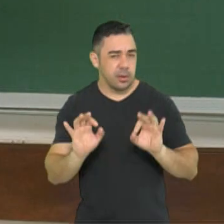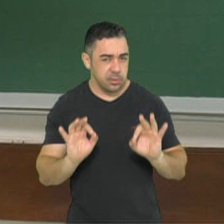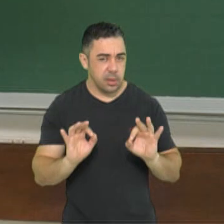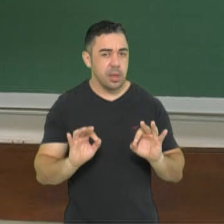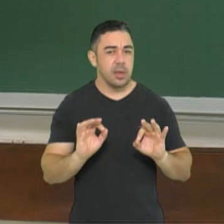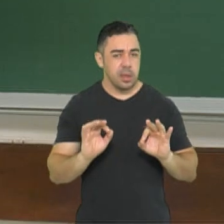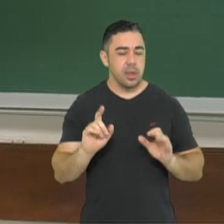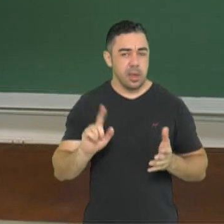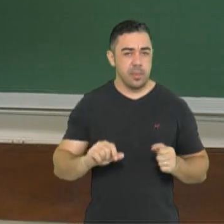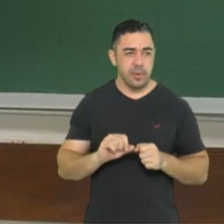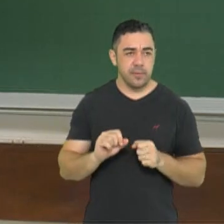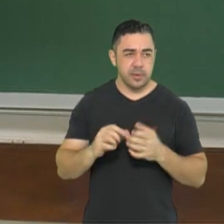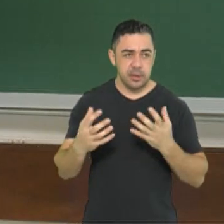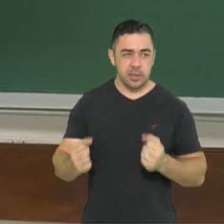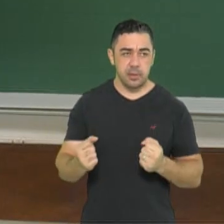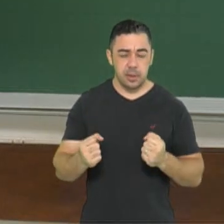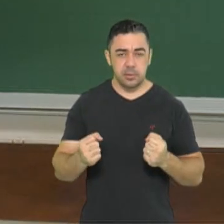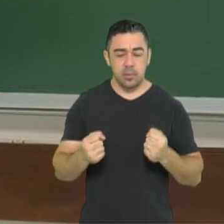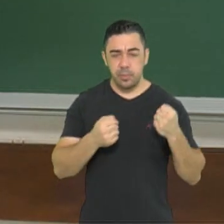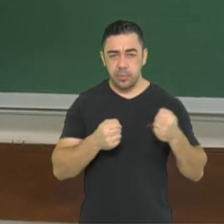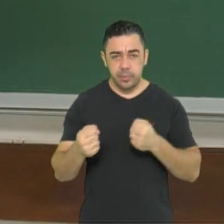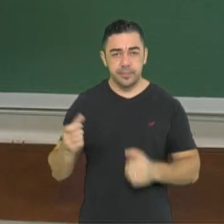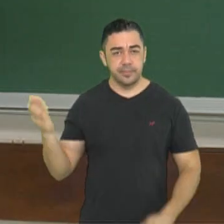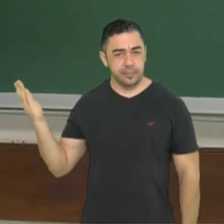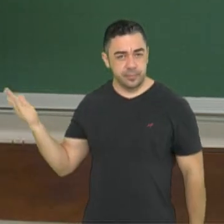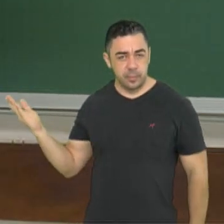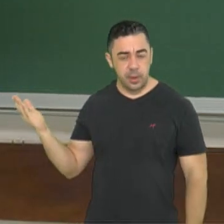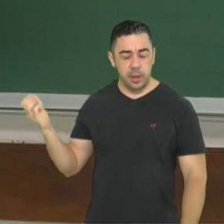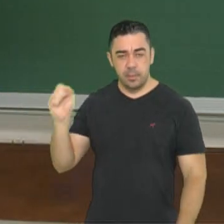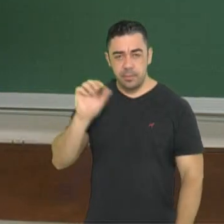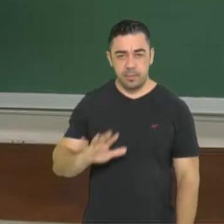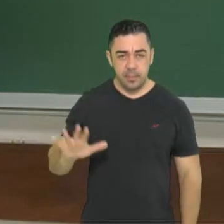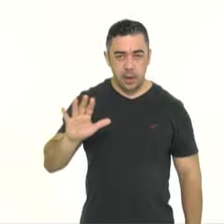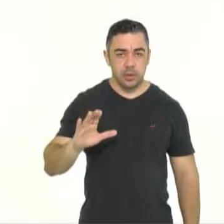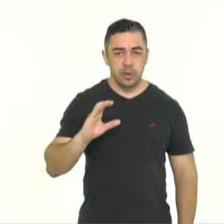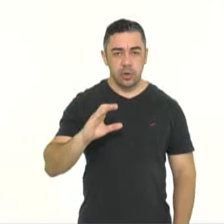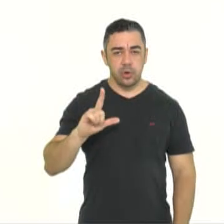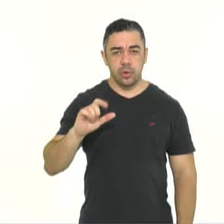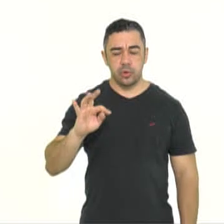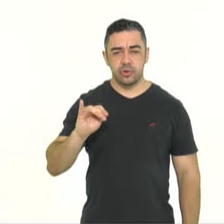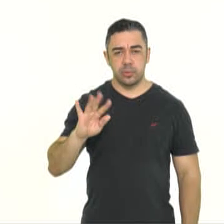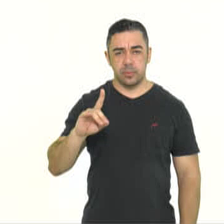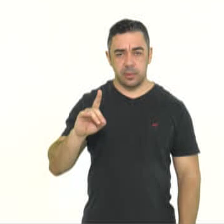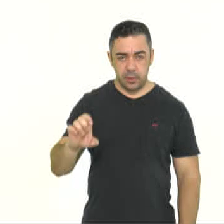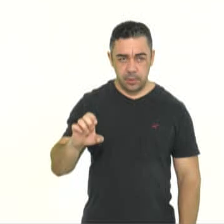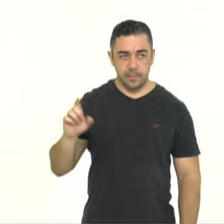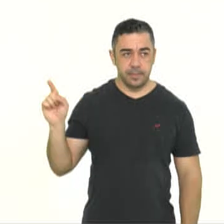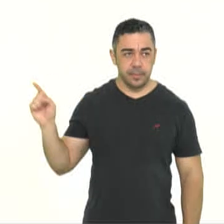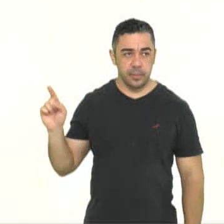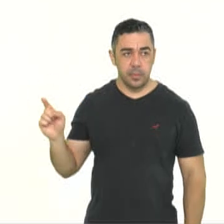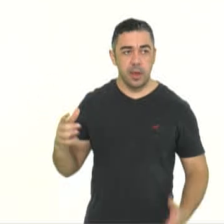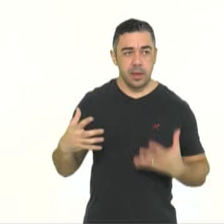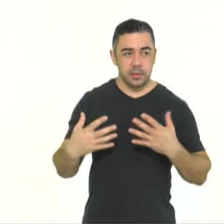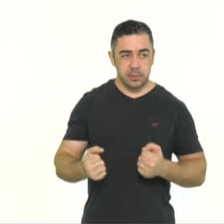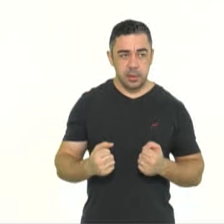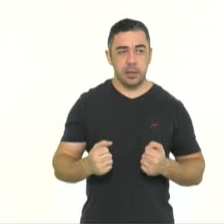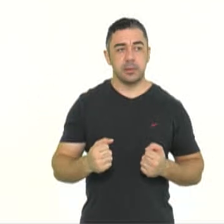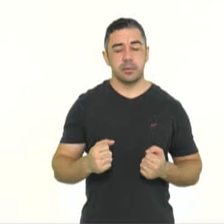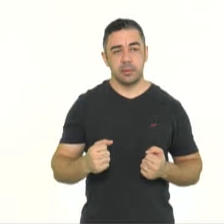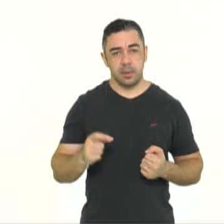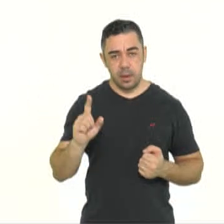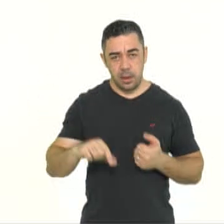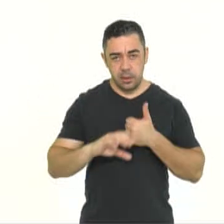orquestrados para fazer essa legitimação de poder. Aqui está Clotilde, interessada na aliança com a Igreja Católica. Clovis converte-se ao